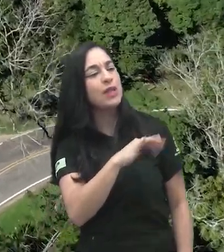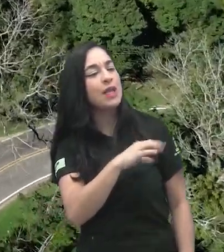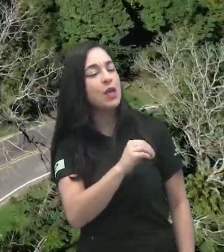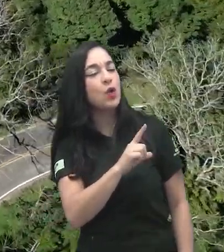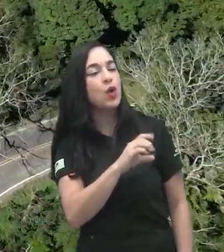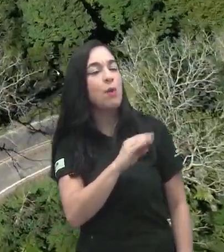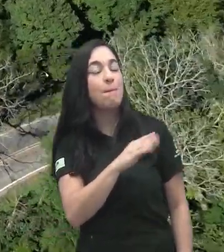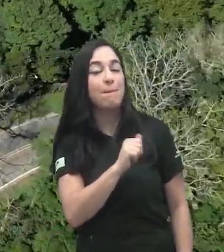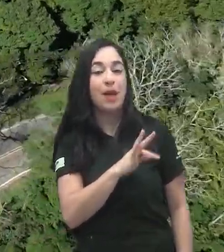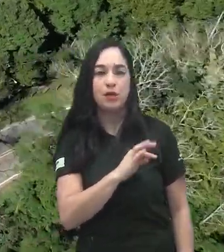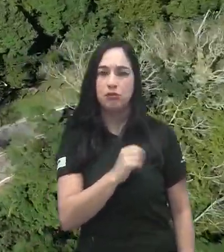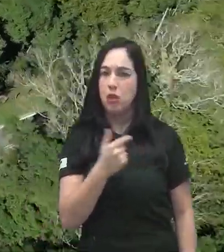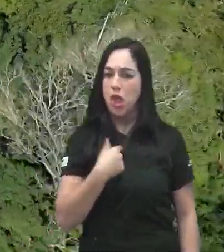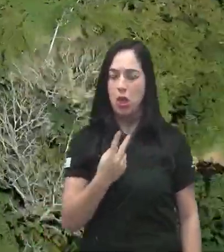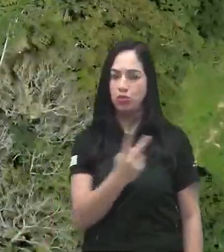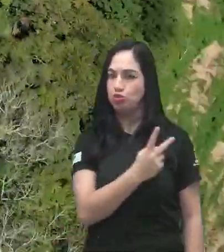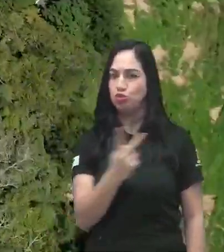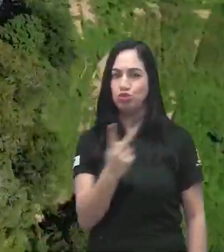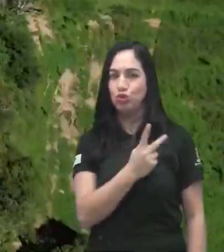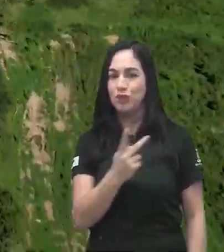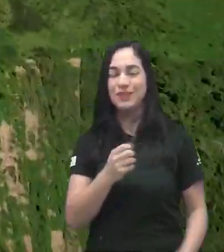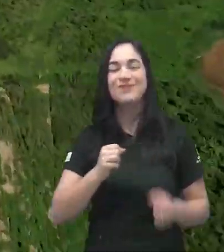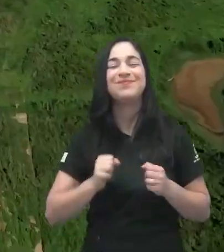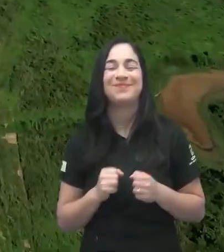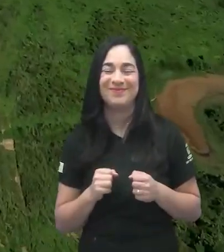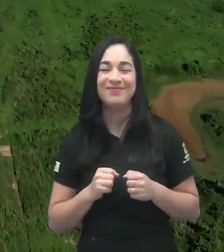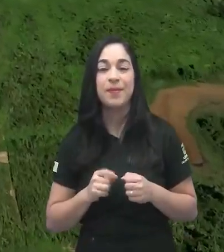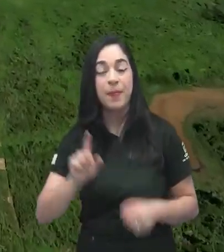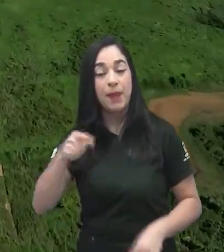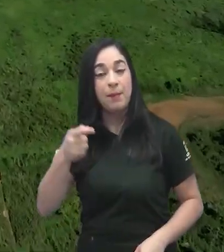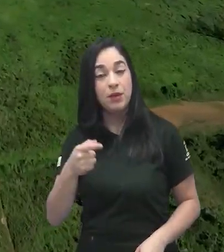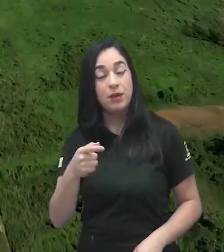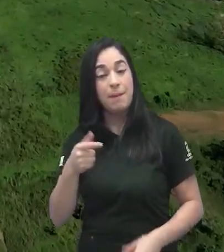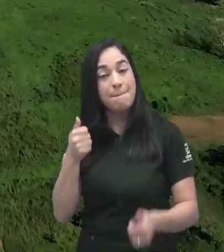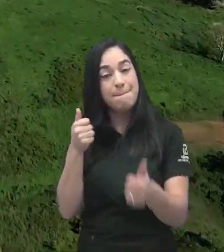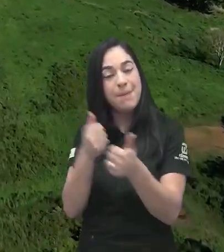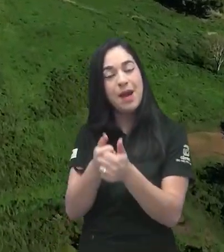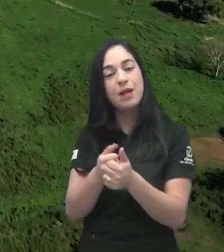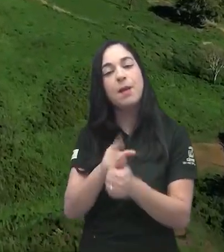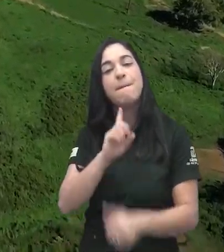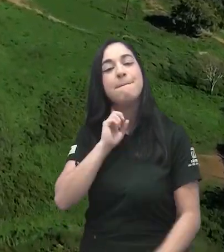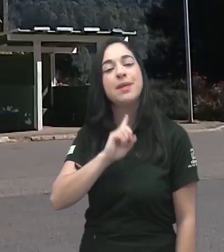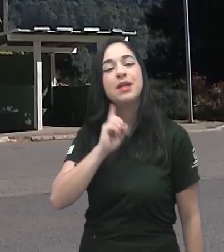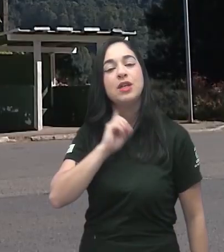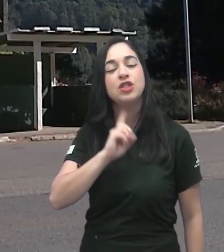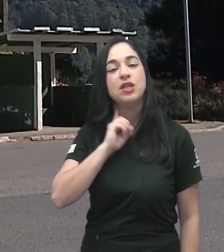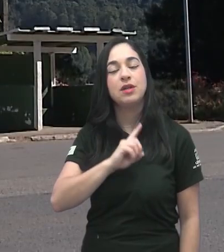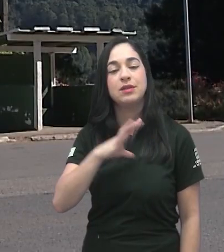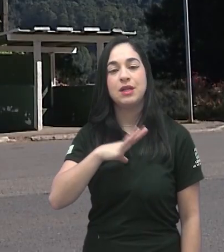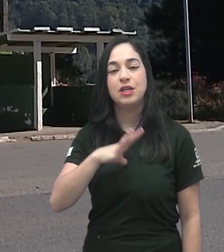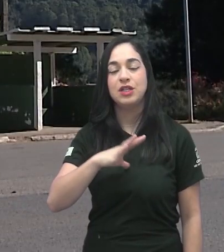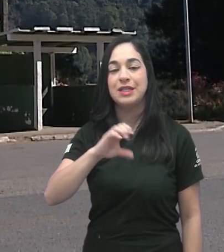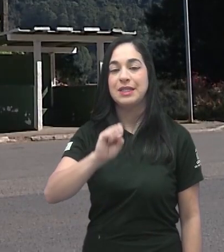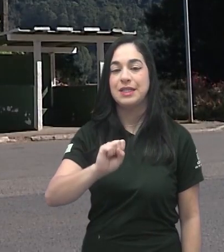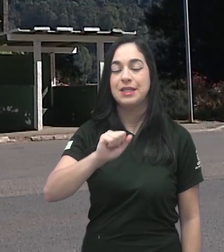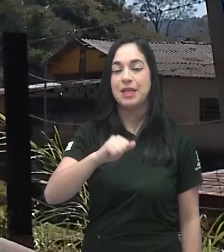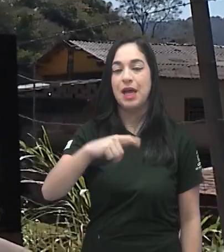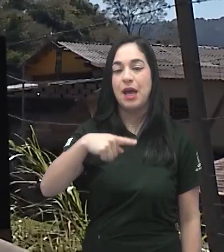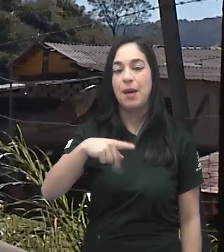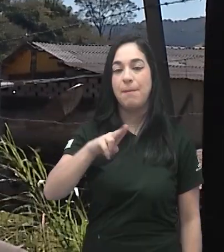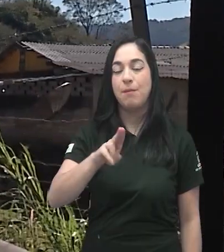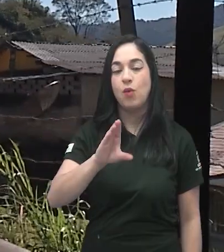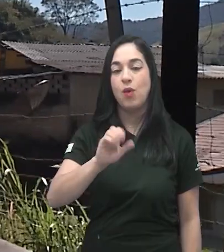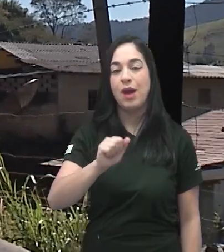na SP-50, avançamos rumo a Minas Gerais, no município de Sapucaí-Mirim.